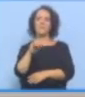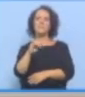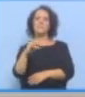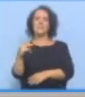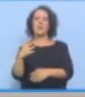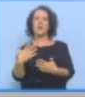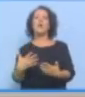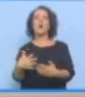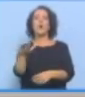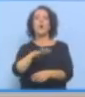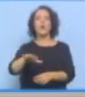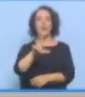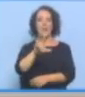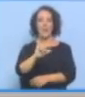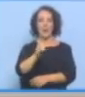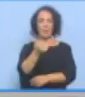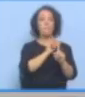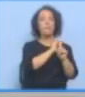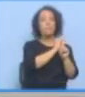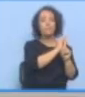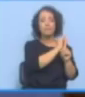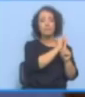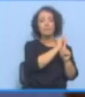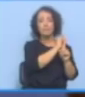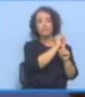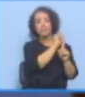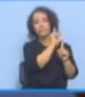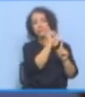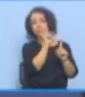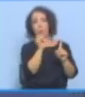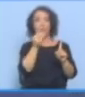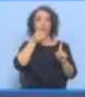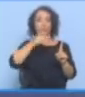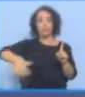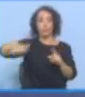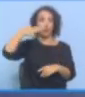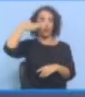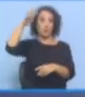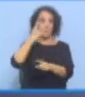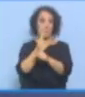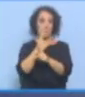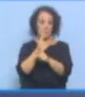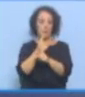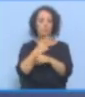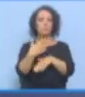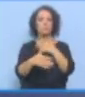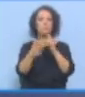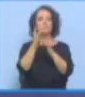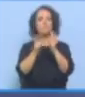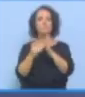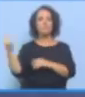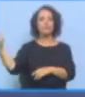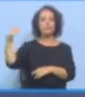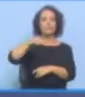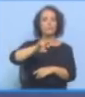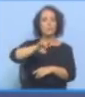atual Líbano, e, continuando o território estrangeiro, Jesus vem para a região da